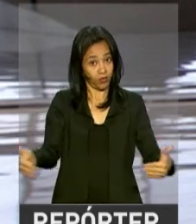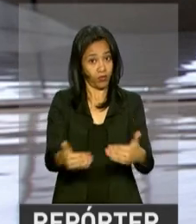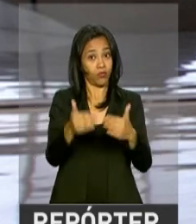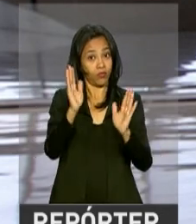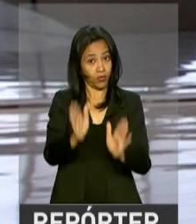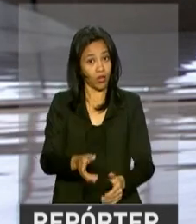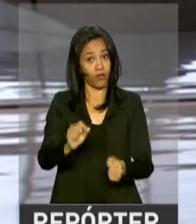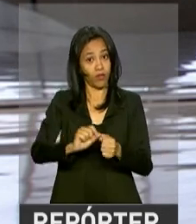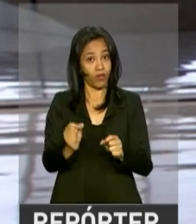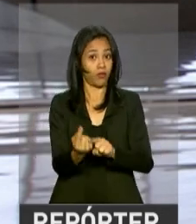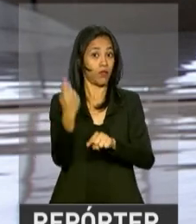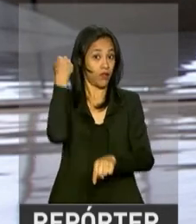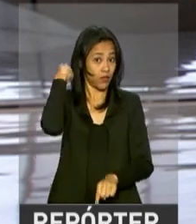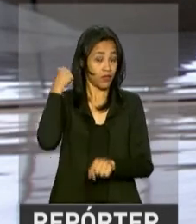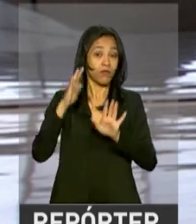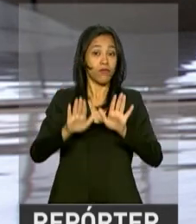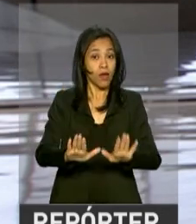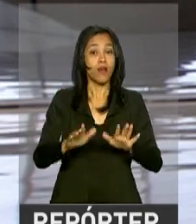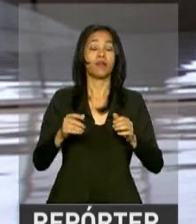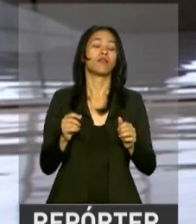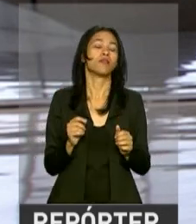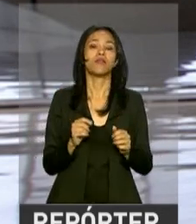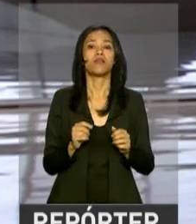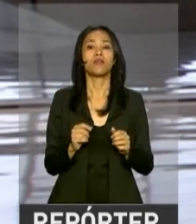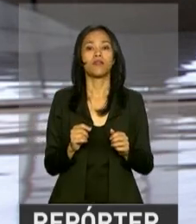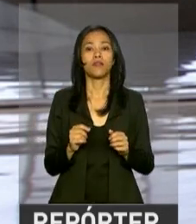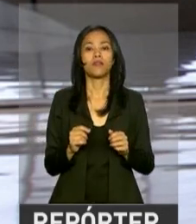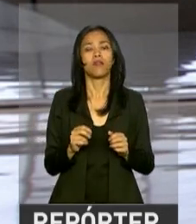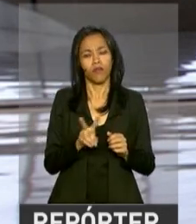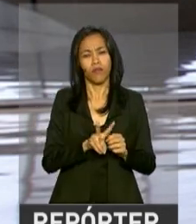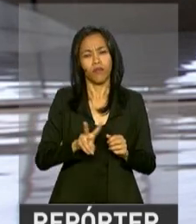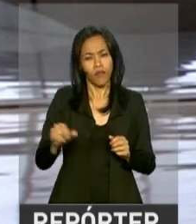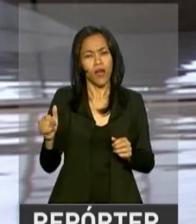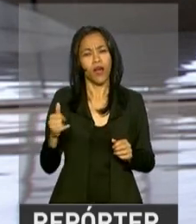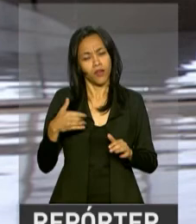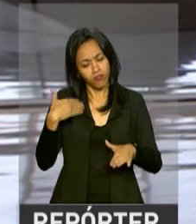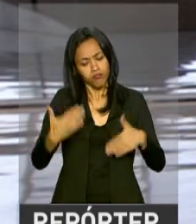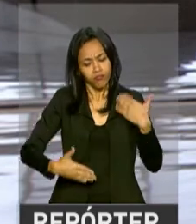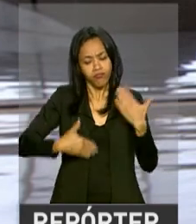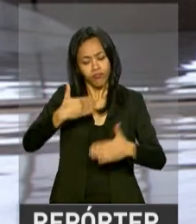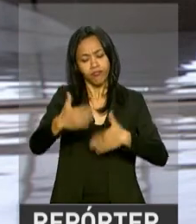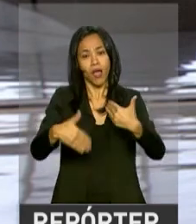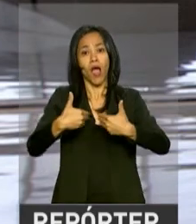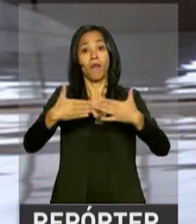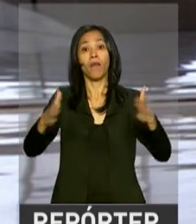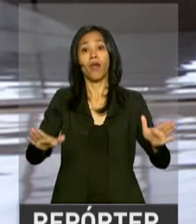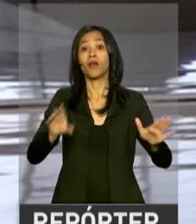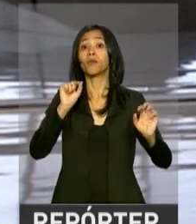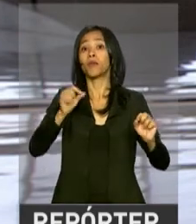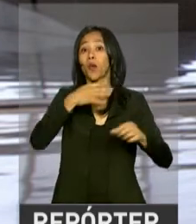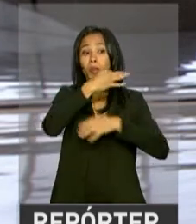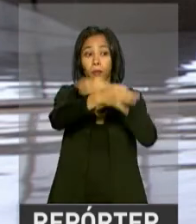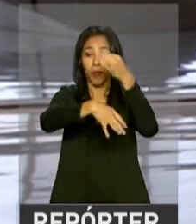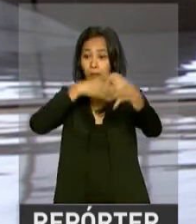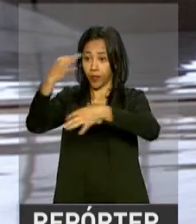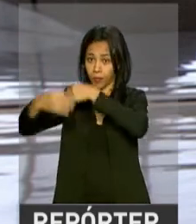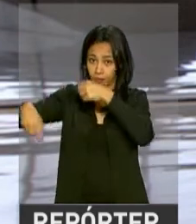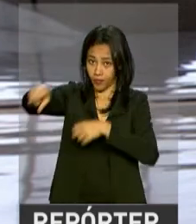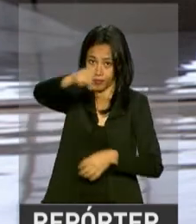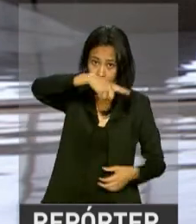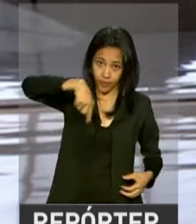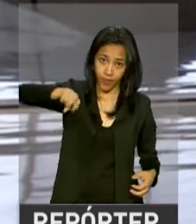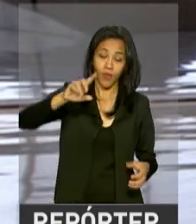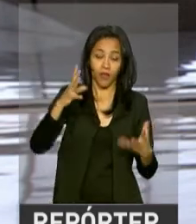mas o processo ainda será é o processo ainda será aberto e submetido a uma consulta pública